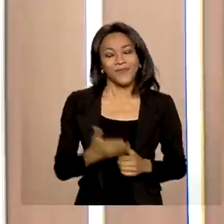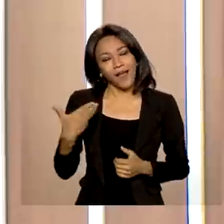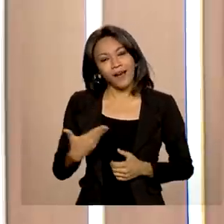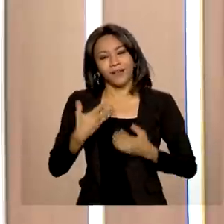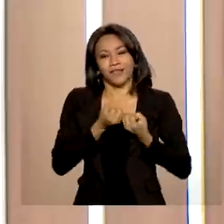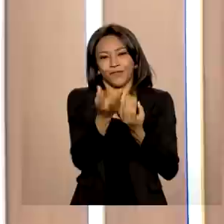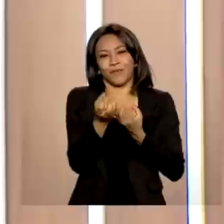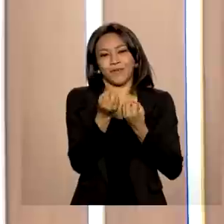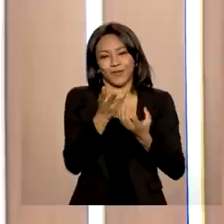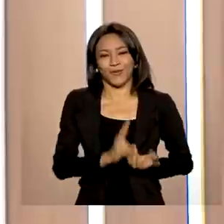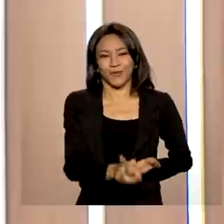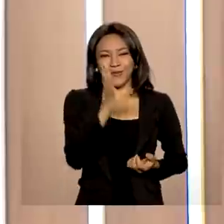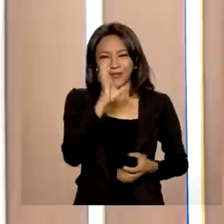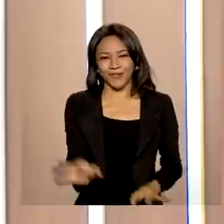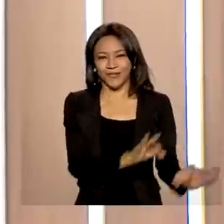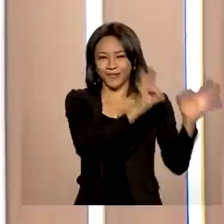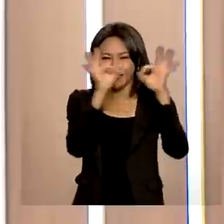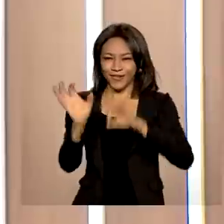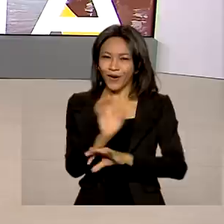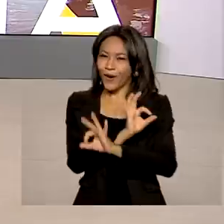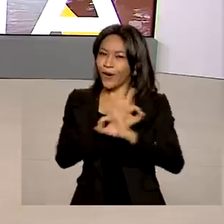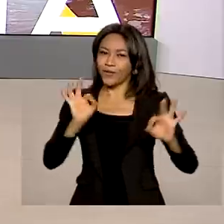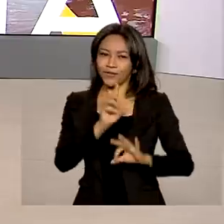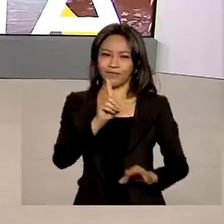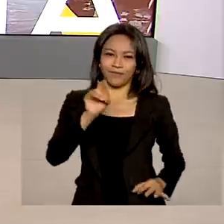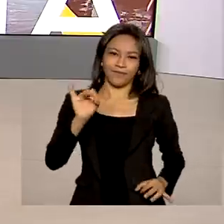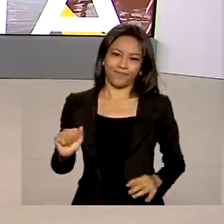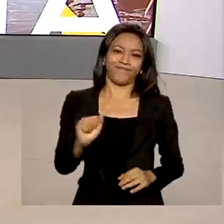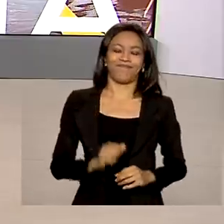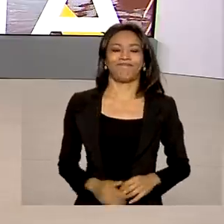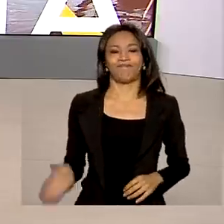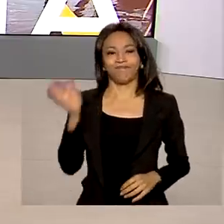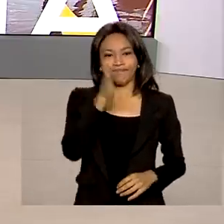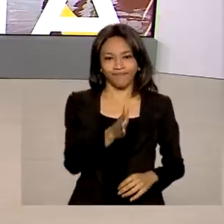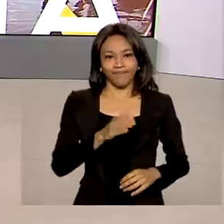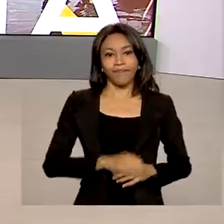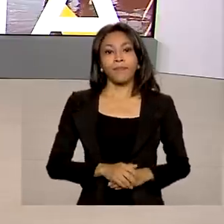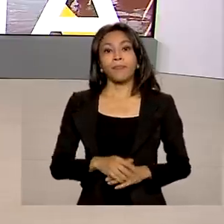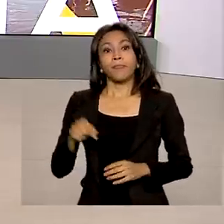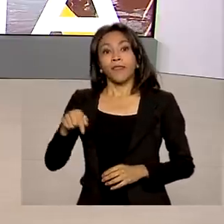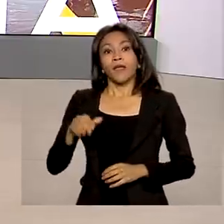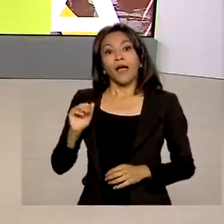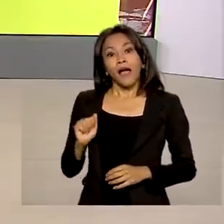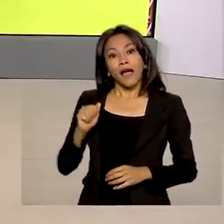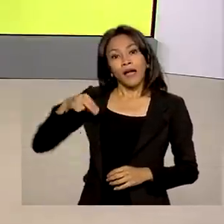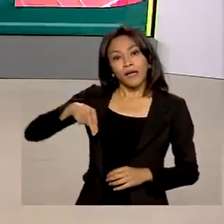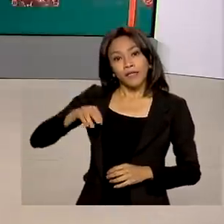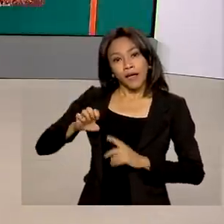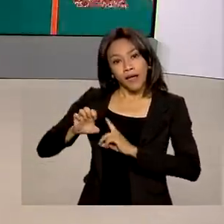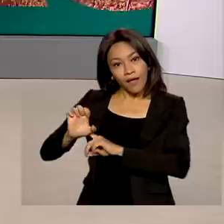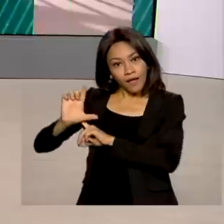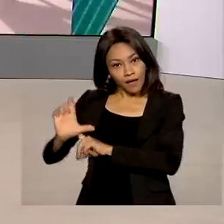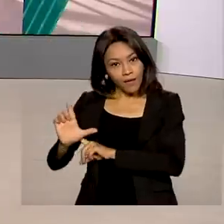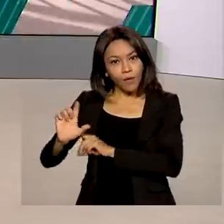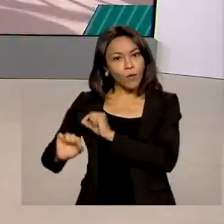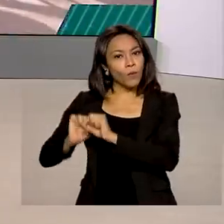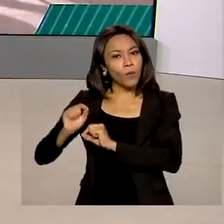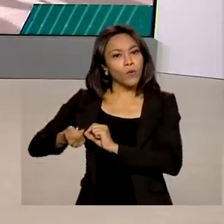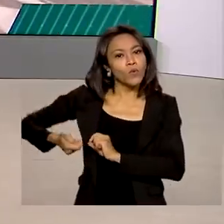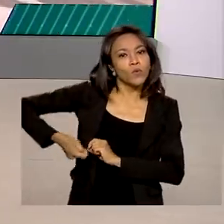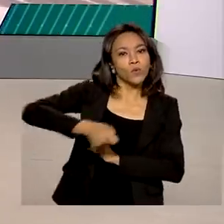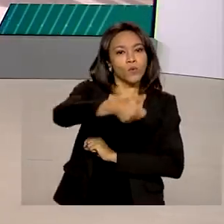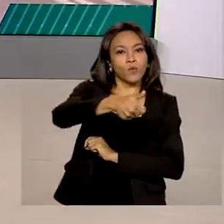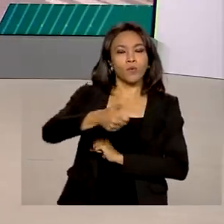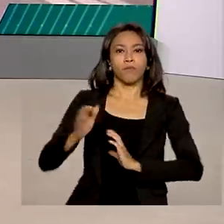informação que nós temos para hoje continue conosco tenha um ótimo dia Agência Nacional de Energia elétrica né É o concedeu o bônus